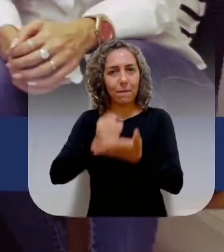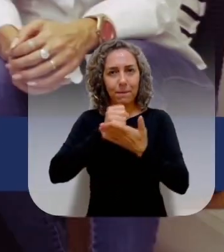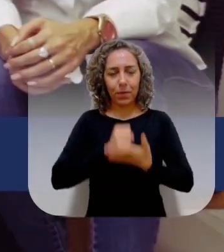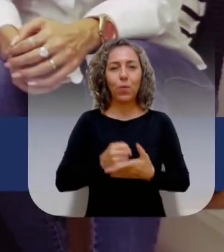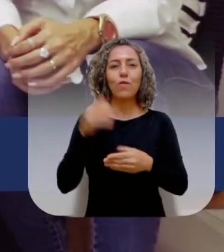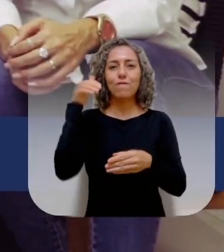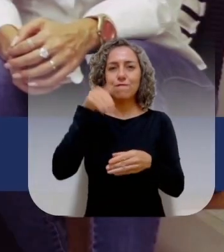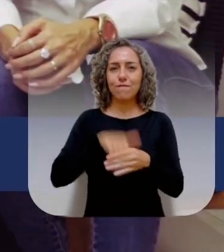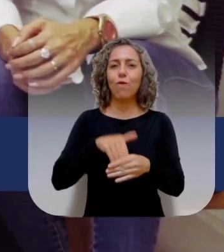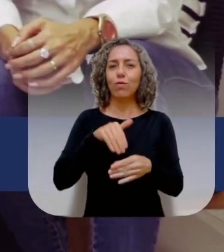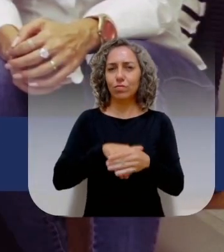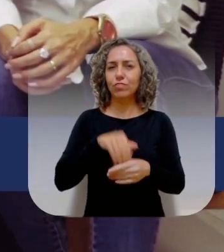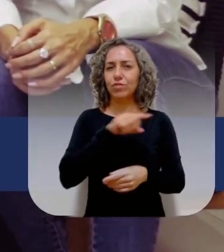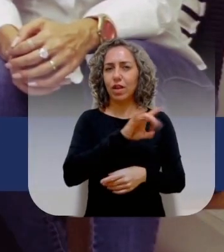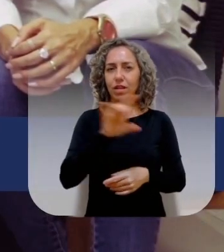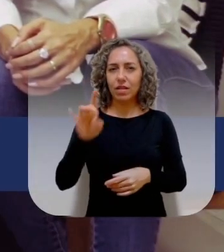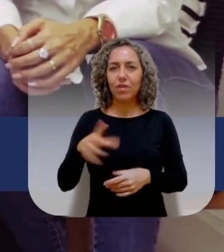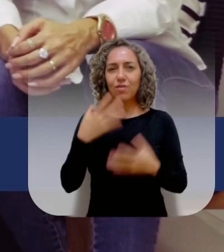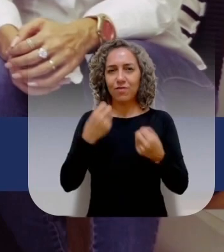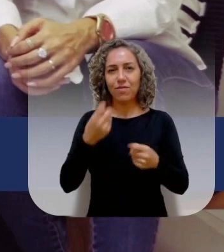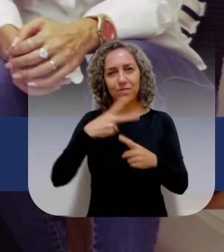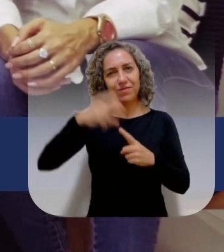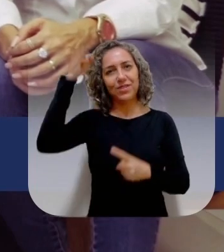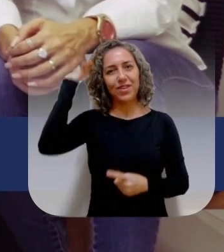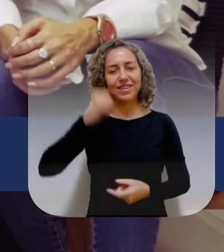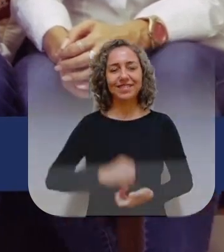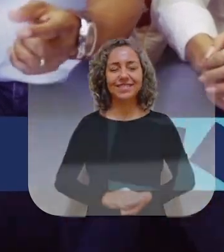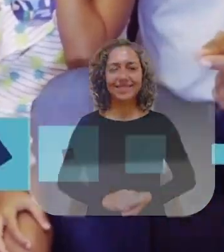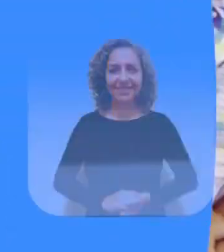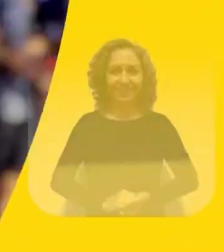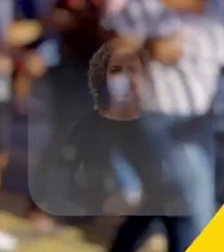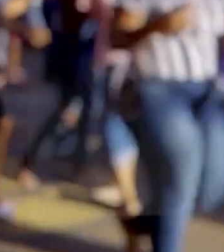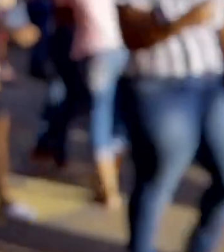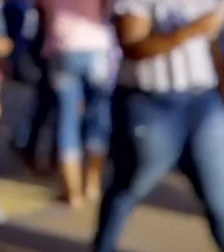apoio, obrigado pelo voto de confiança. E vamos para a vitória.